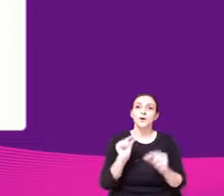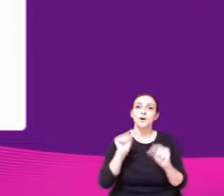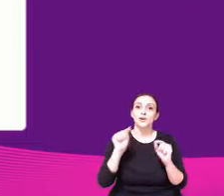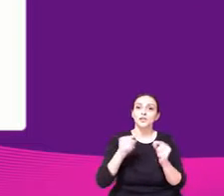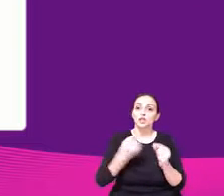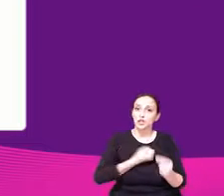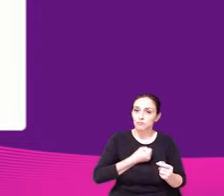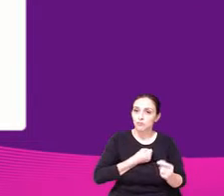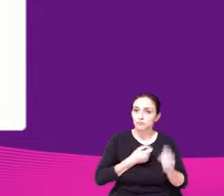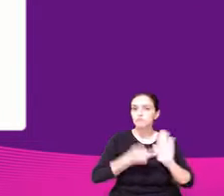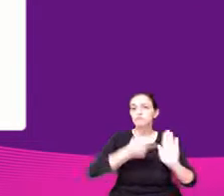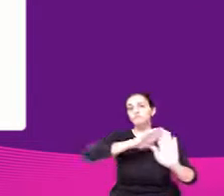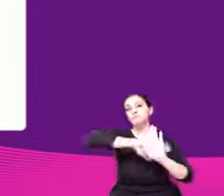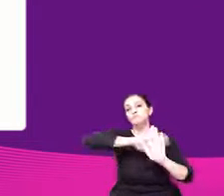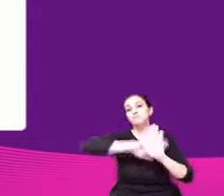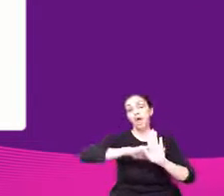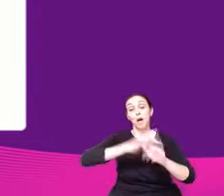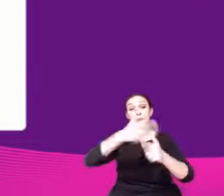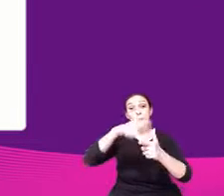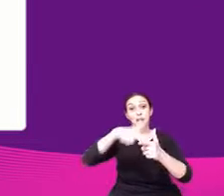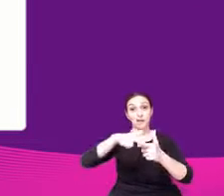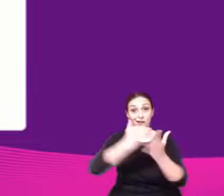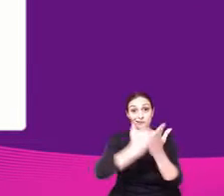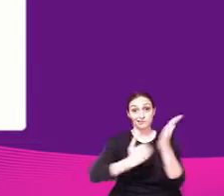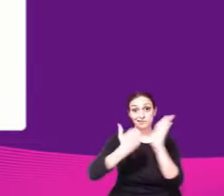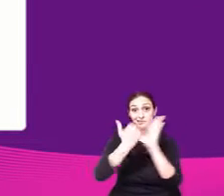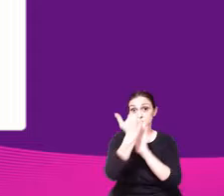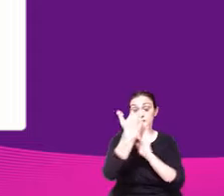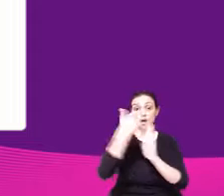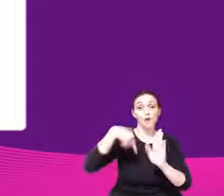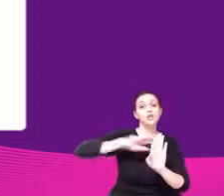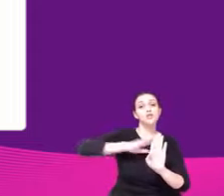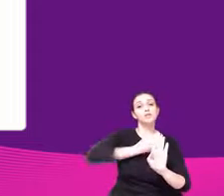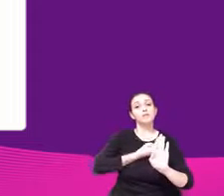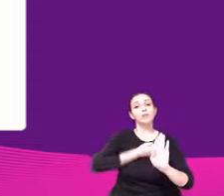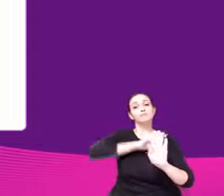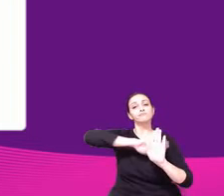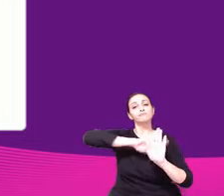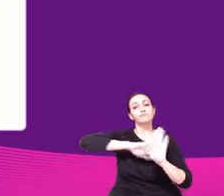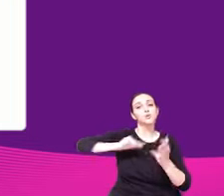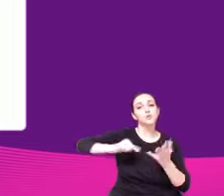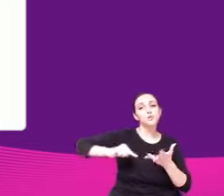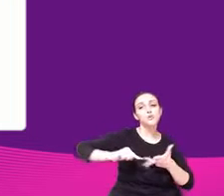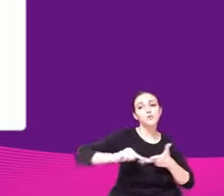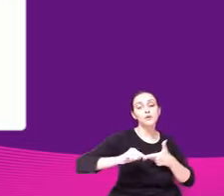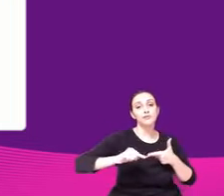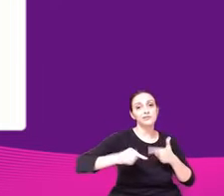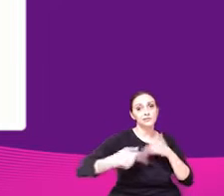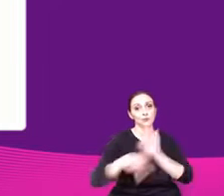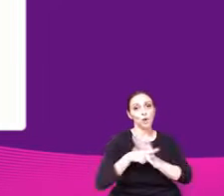por trás do tamanho do problema e de algumas nuances, né, principalmente nuances locais,